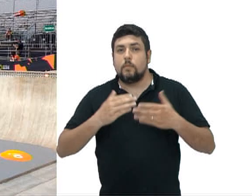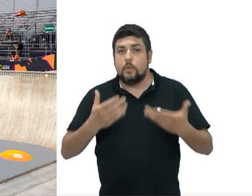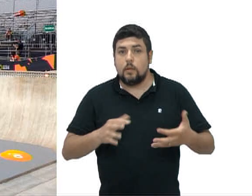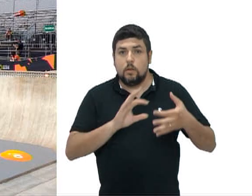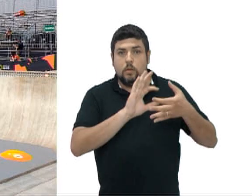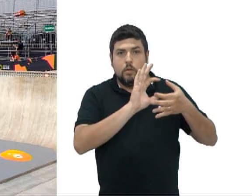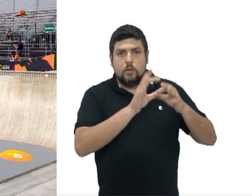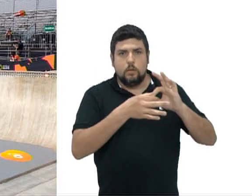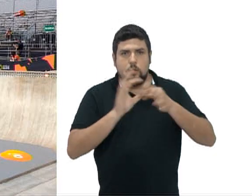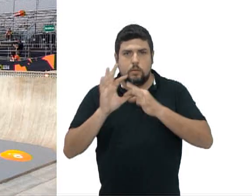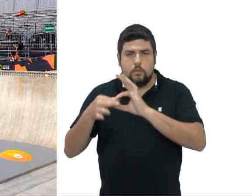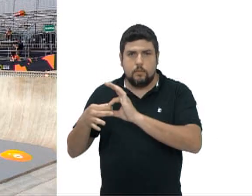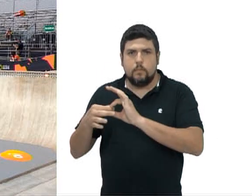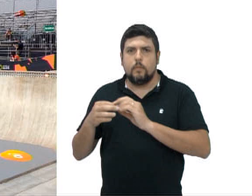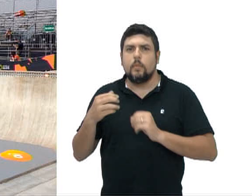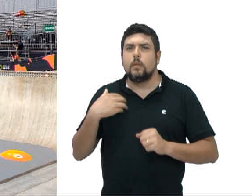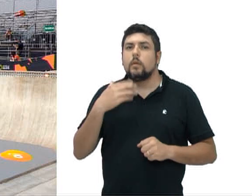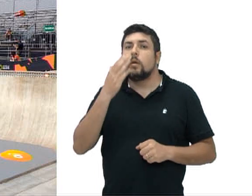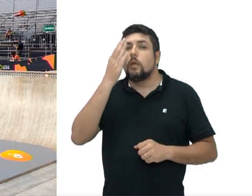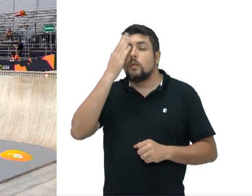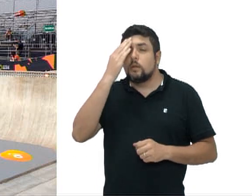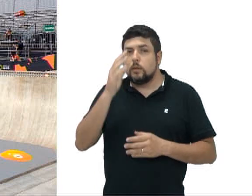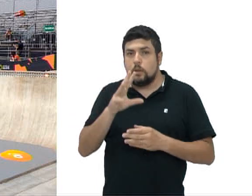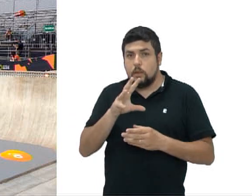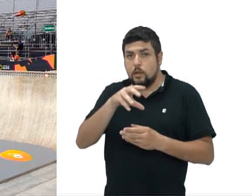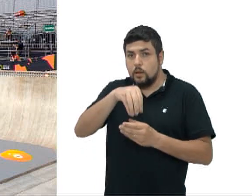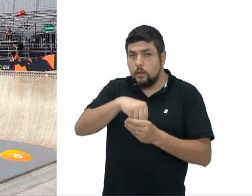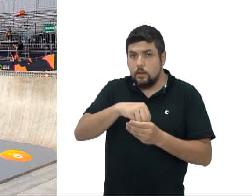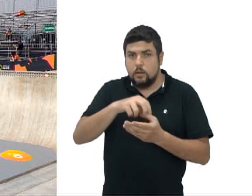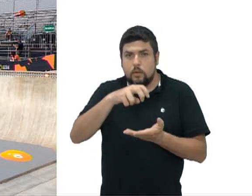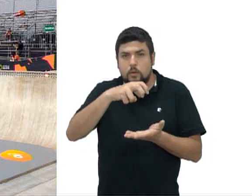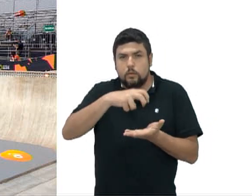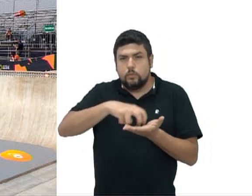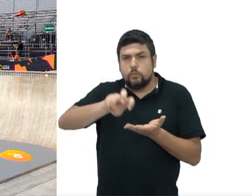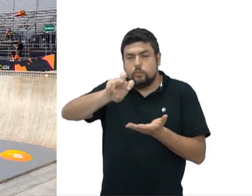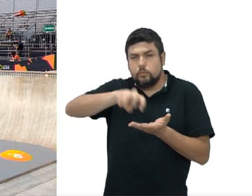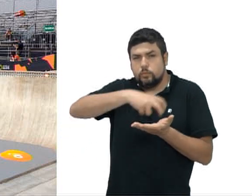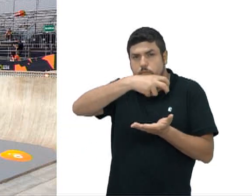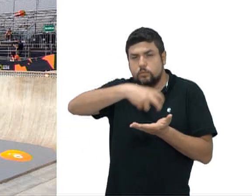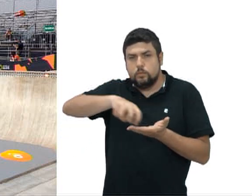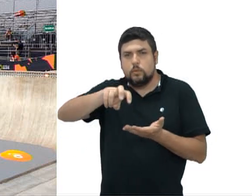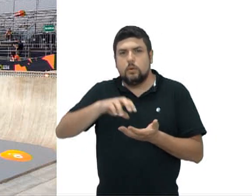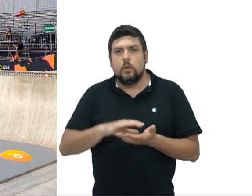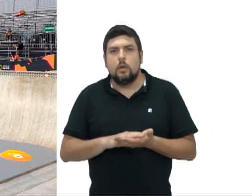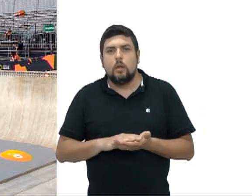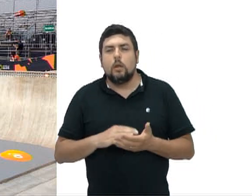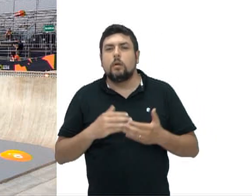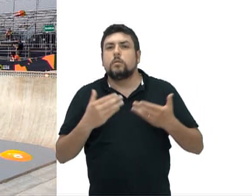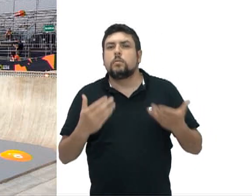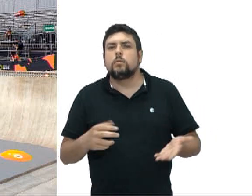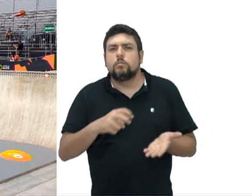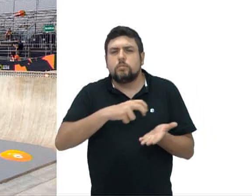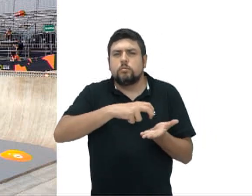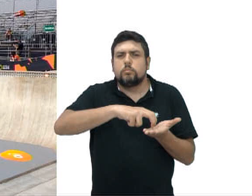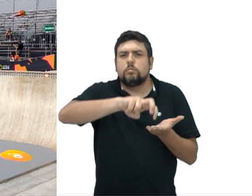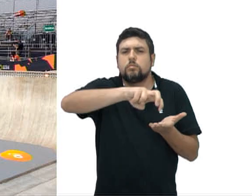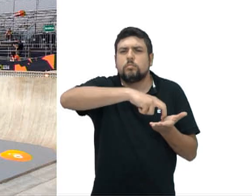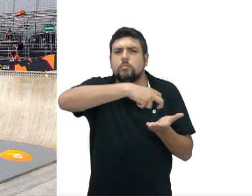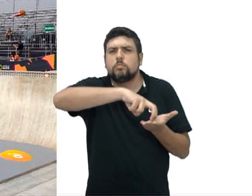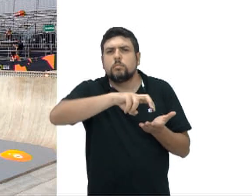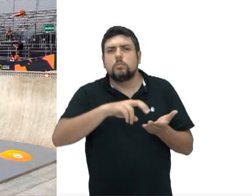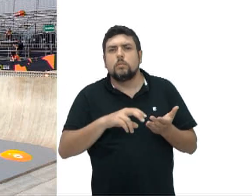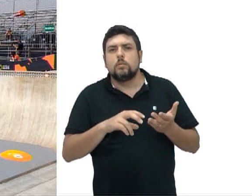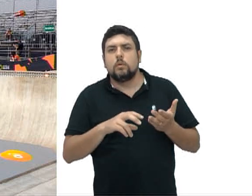que ele é um esporte olímpico. E quais são as modalidades que fazem parte, né, das Olimpíadas? Então,